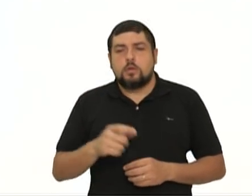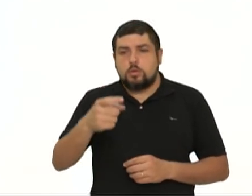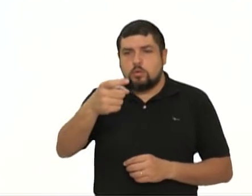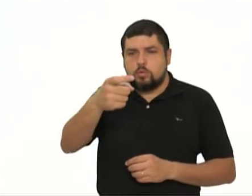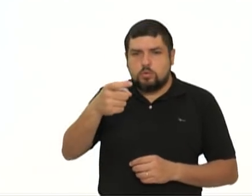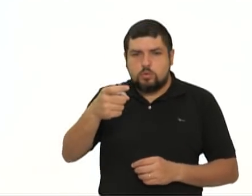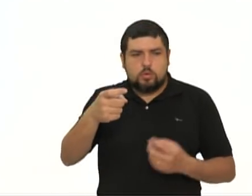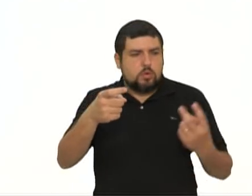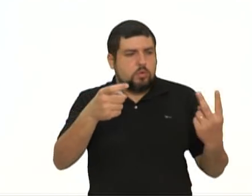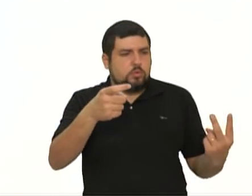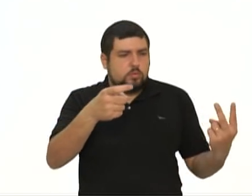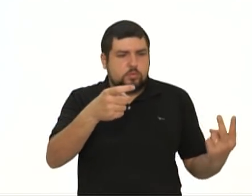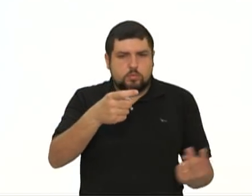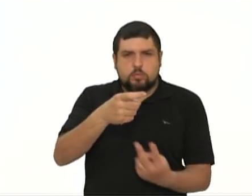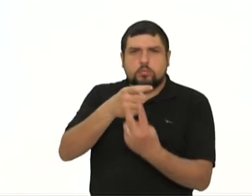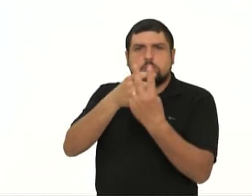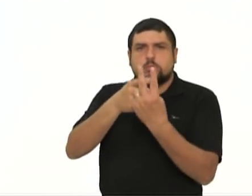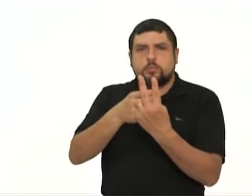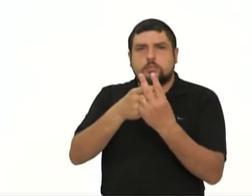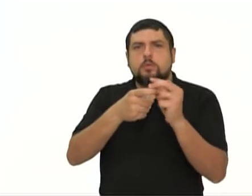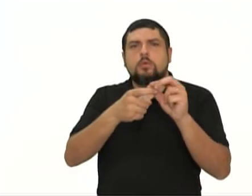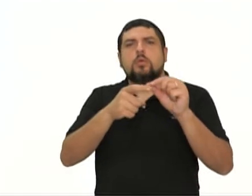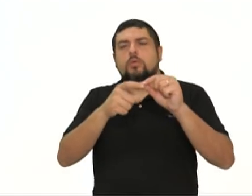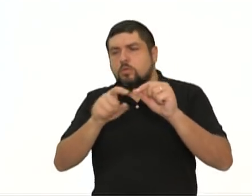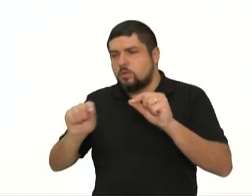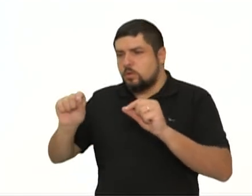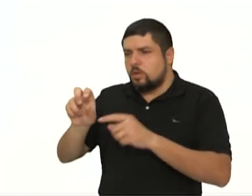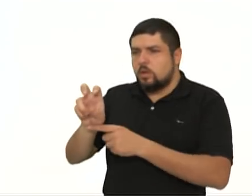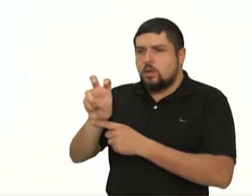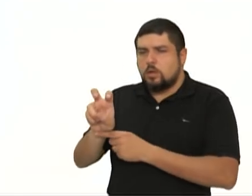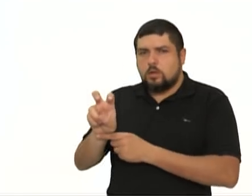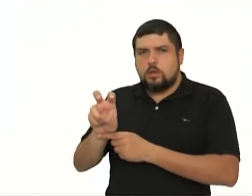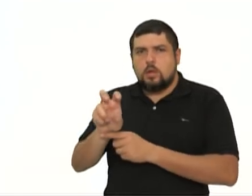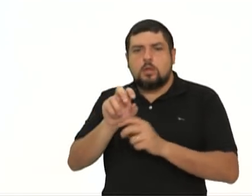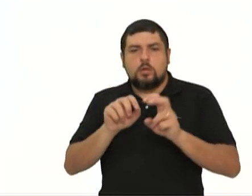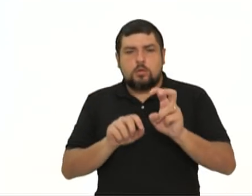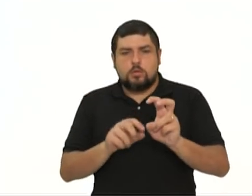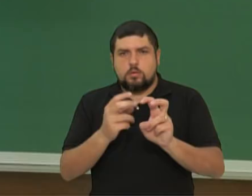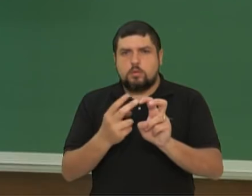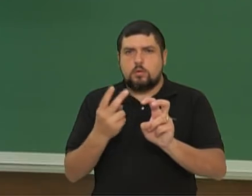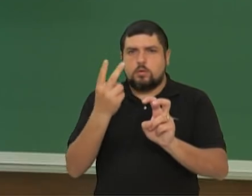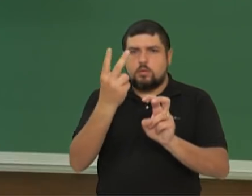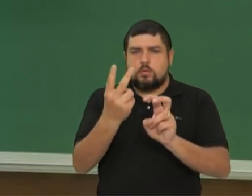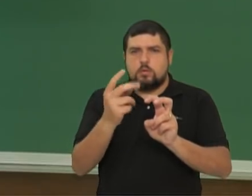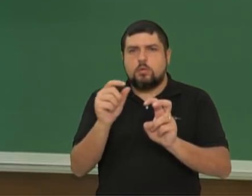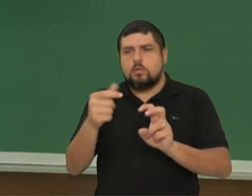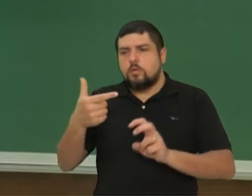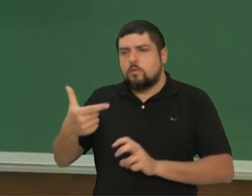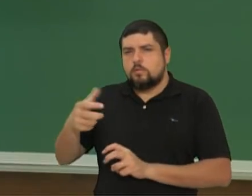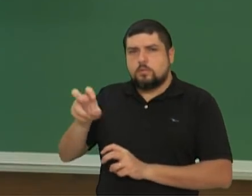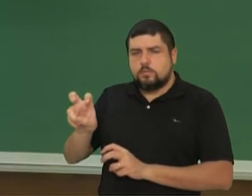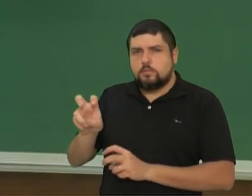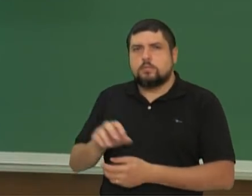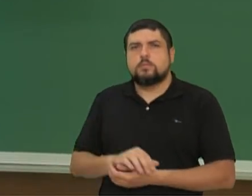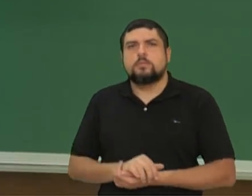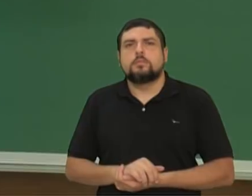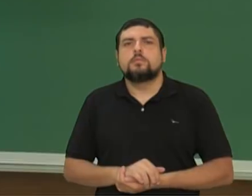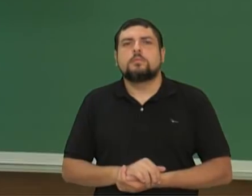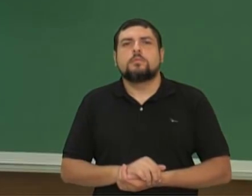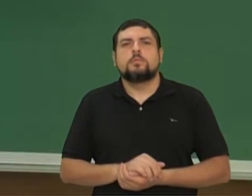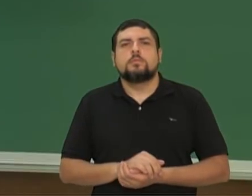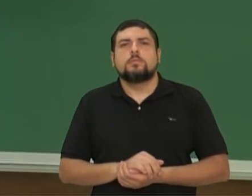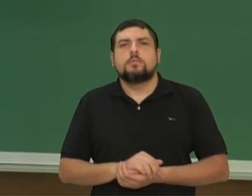Substituiu o x por 2, 5 elevado a 2, 5 vezes 5, 25. Então aqui eu